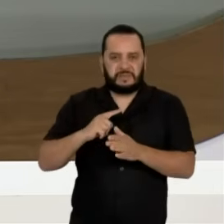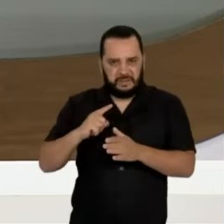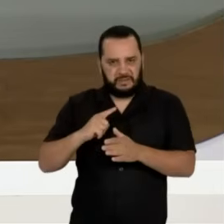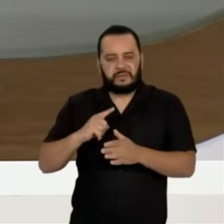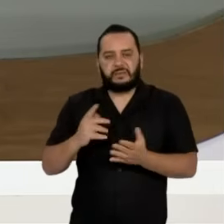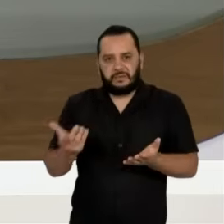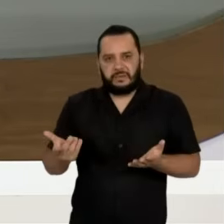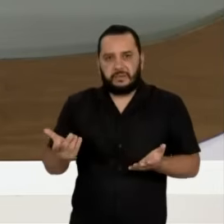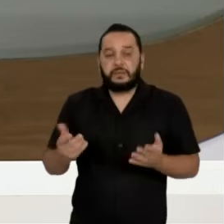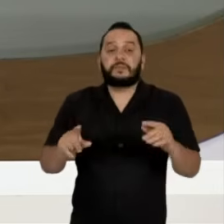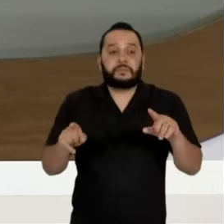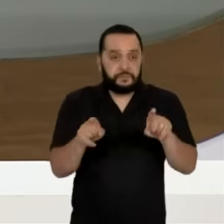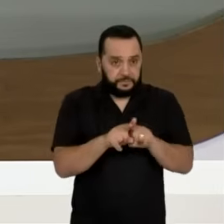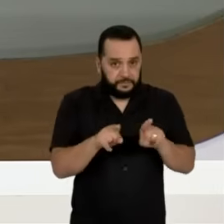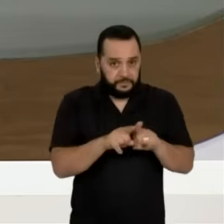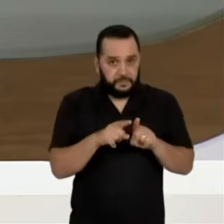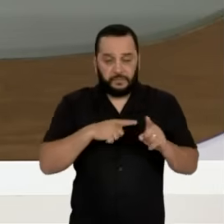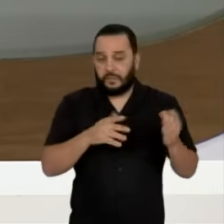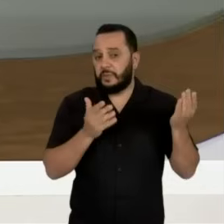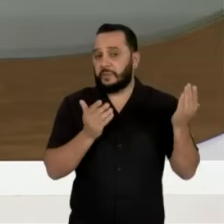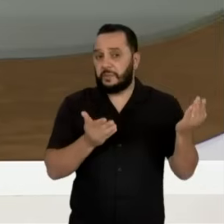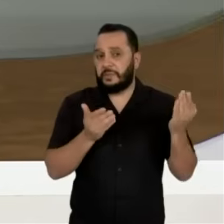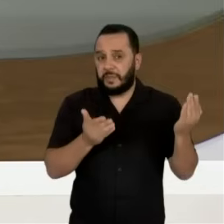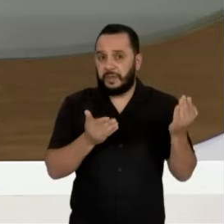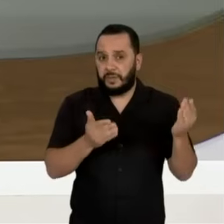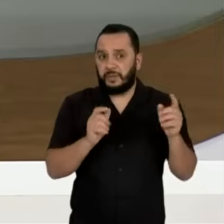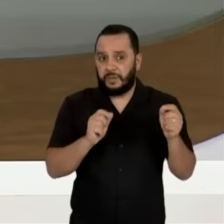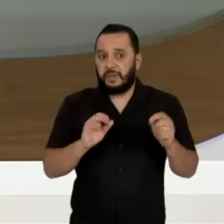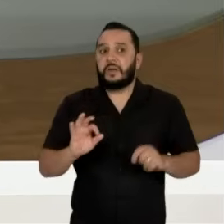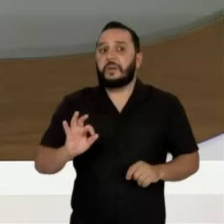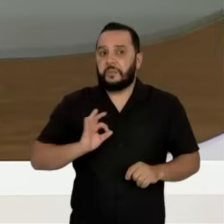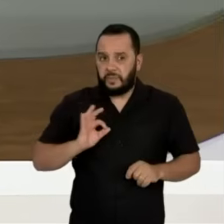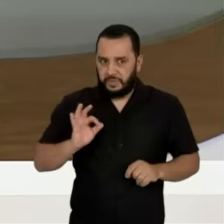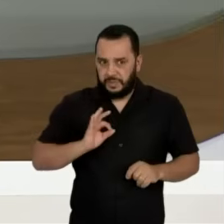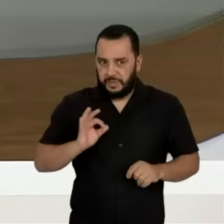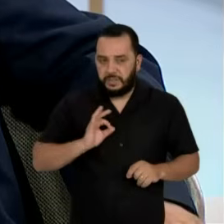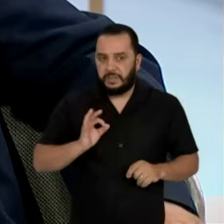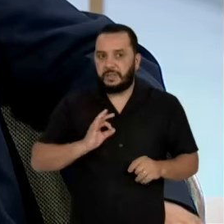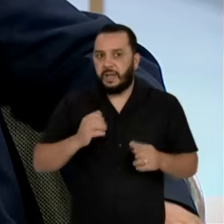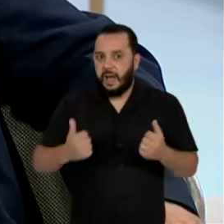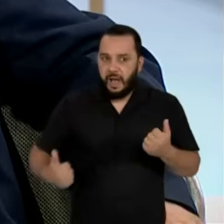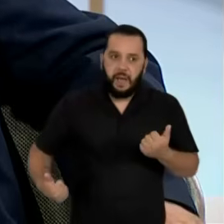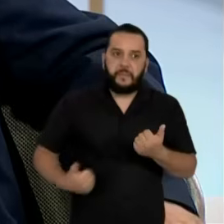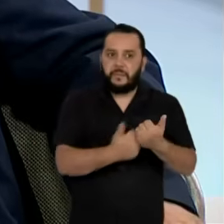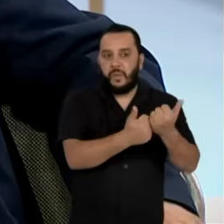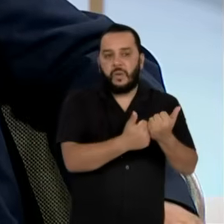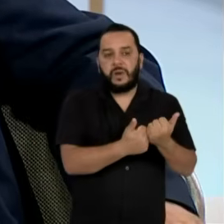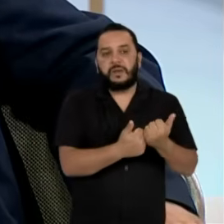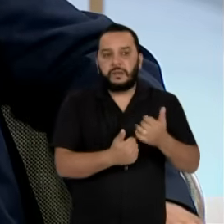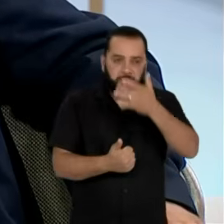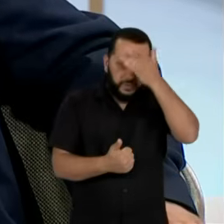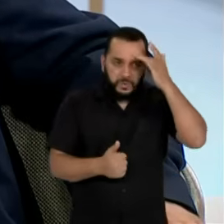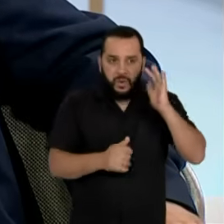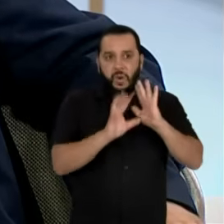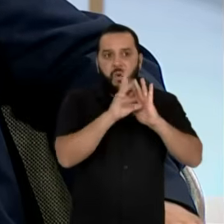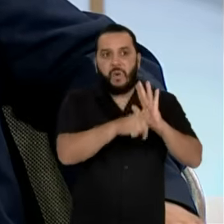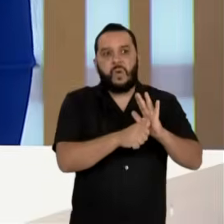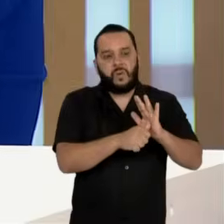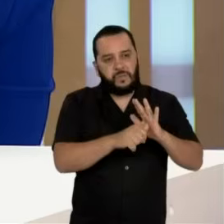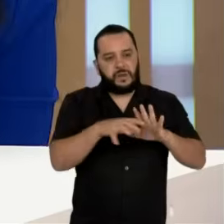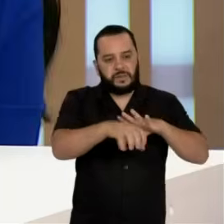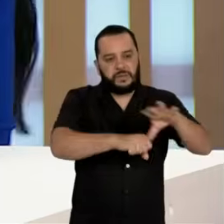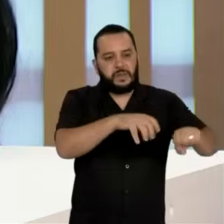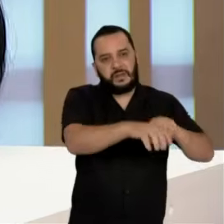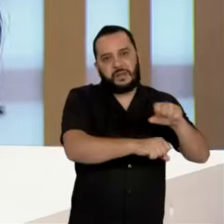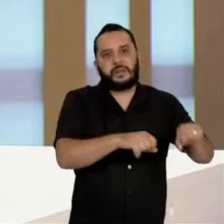e chega a dizer que há suspeita de envolvimento da polícia local com a grilagem de terras. E milicianos